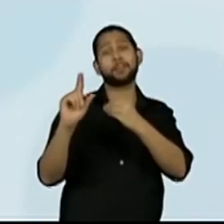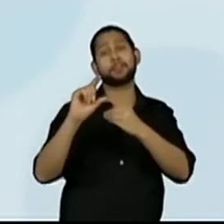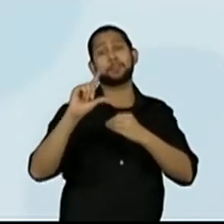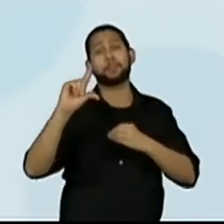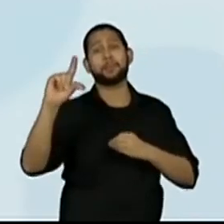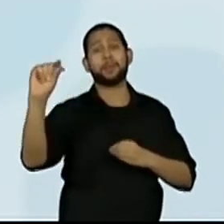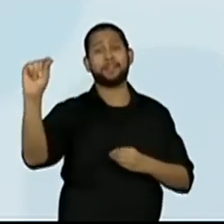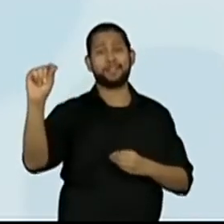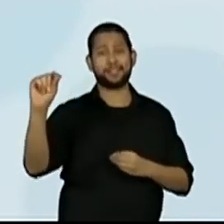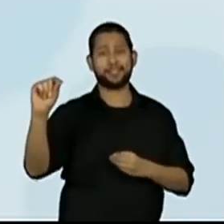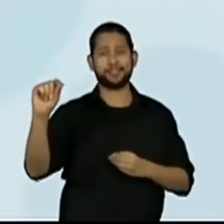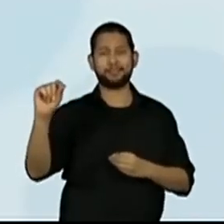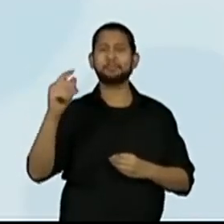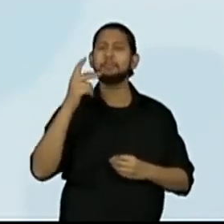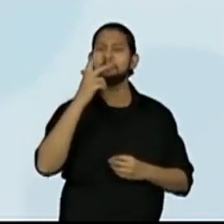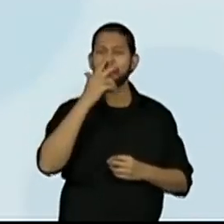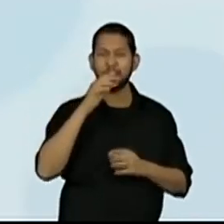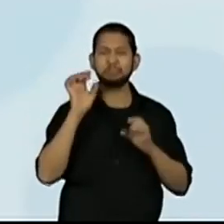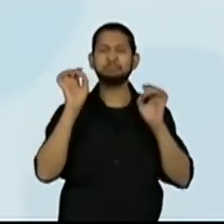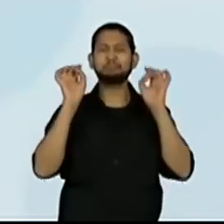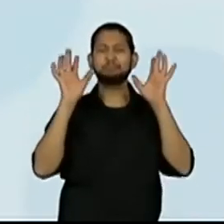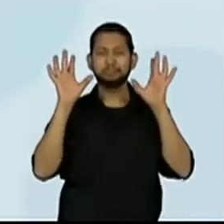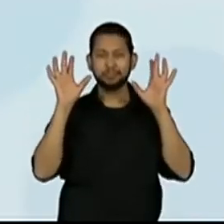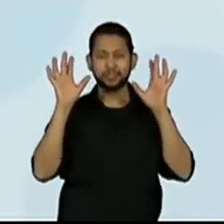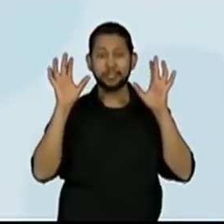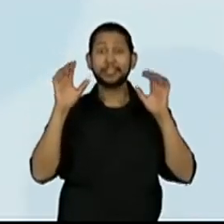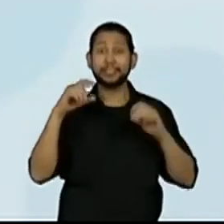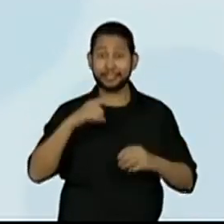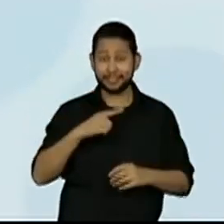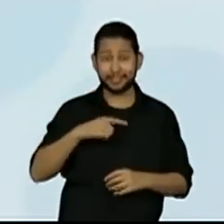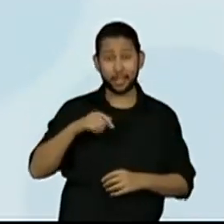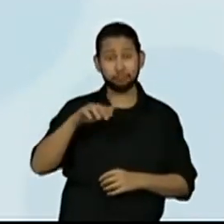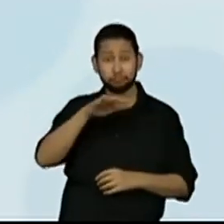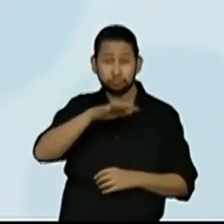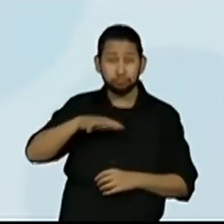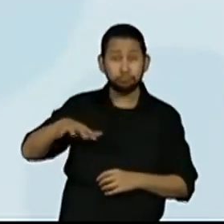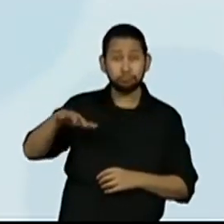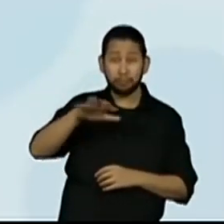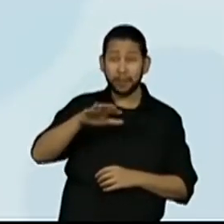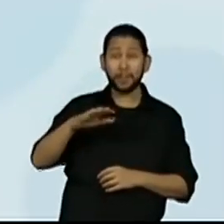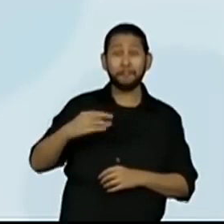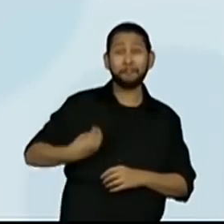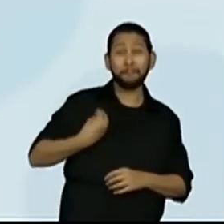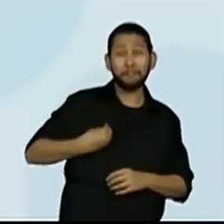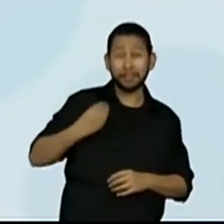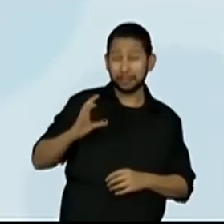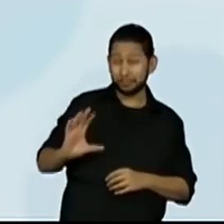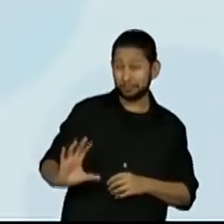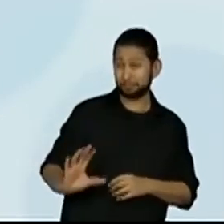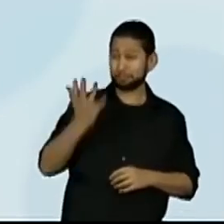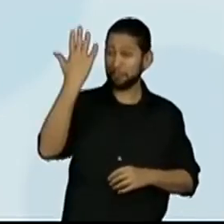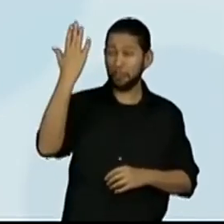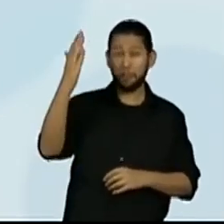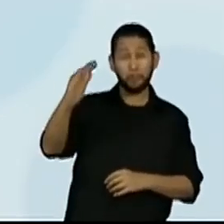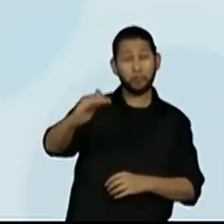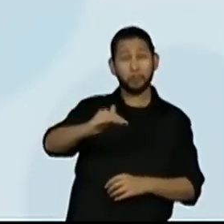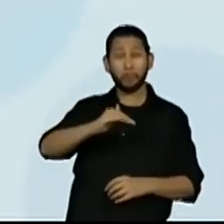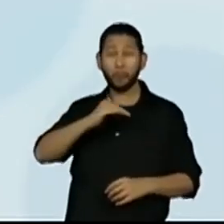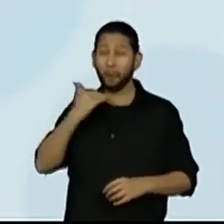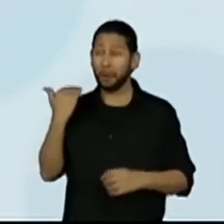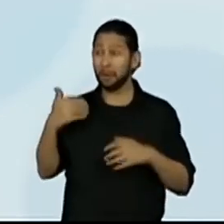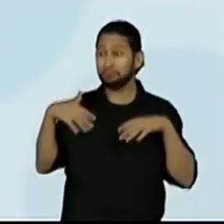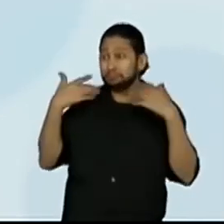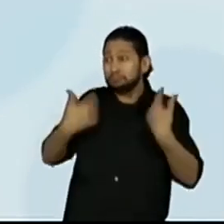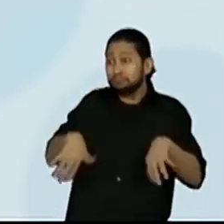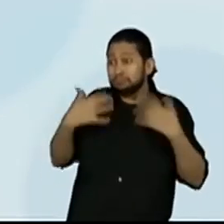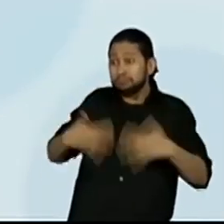cumprida. Descarregando-lhe o gládio, tirou-lhe de um golpe a vida, não olhou seu estado, deixando desamparado